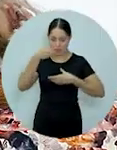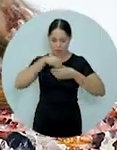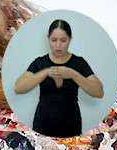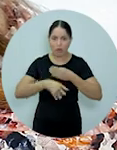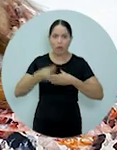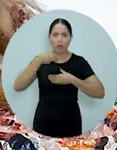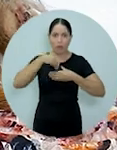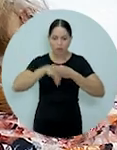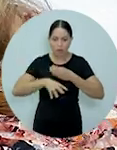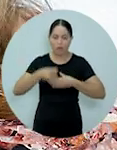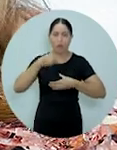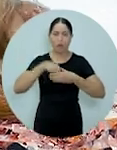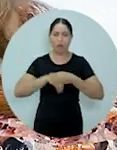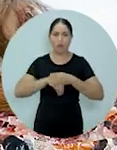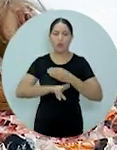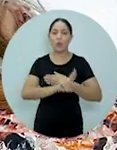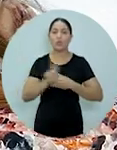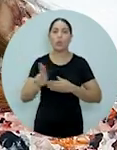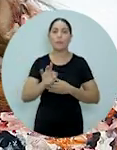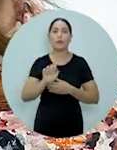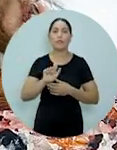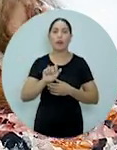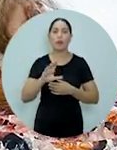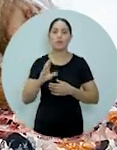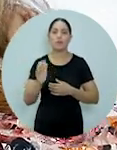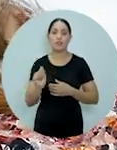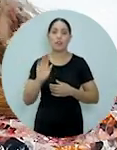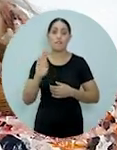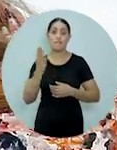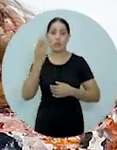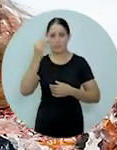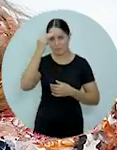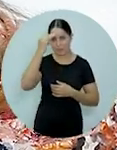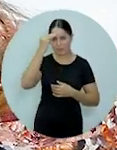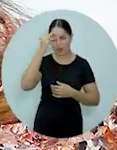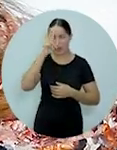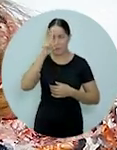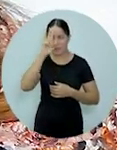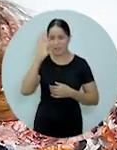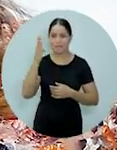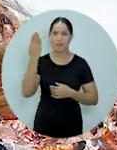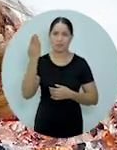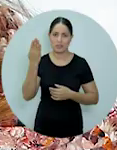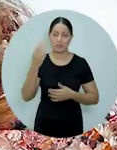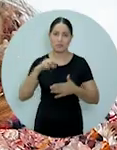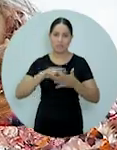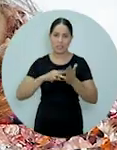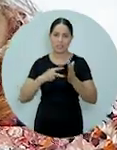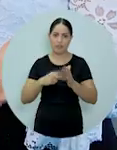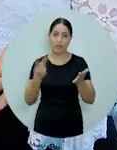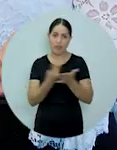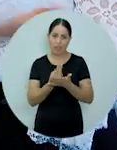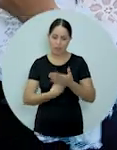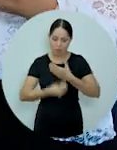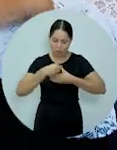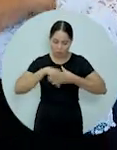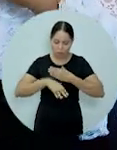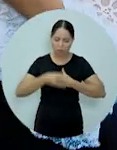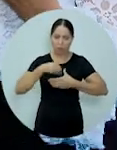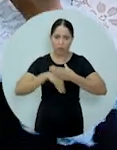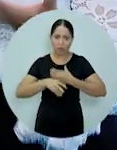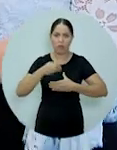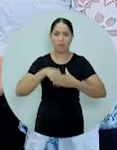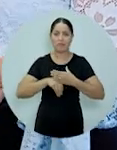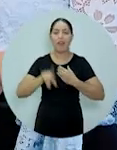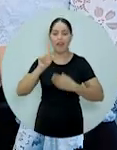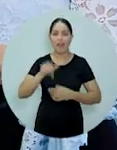E aí começa a interiorizar isso. E é o que a gente chama de falsas memórias, falsas lembranças. Denegrir, então, a imagem do outro já é indício